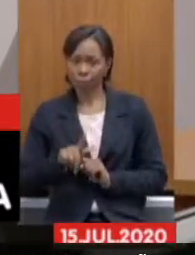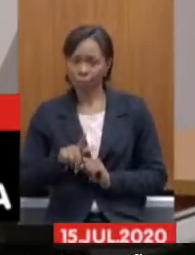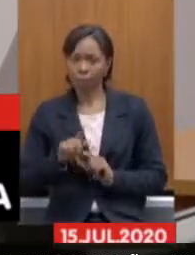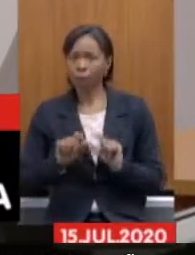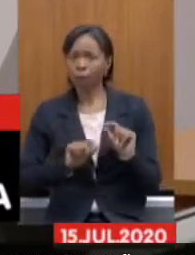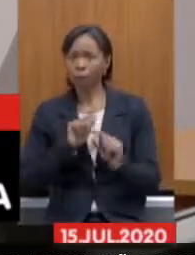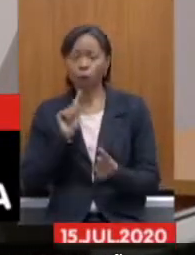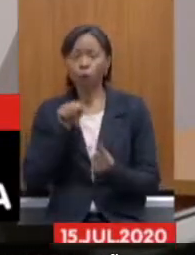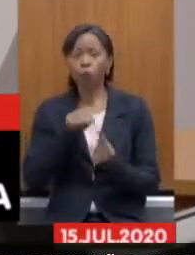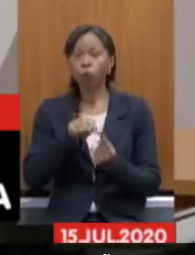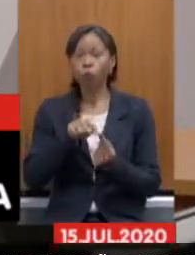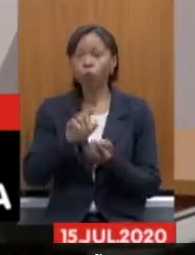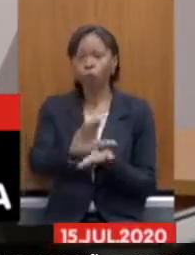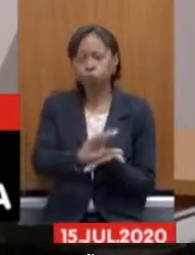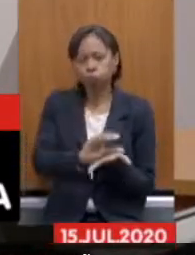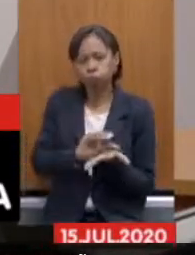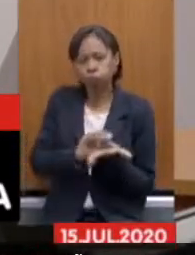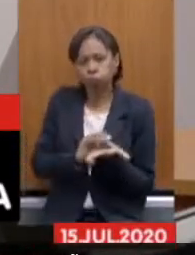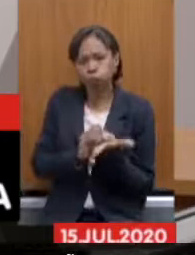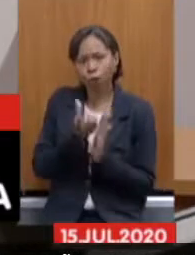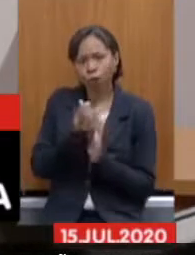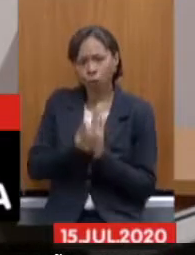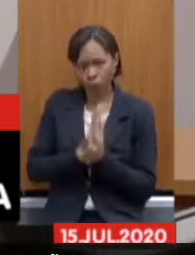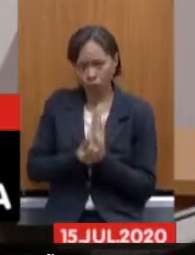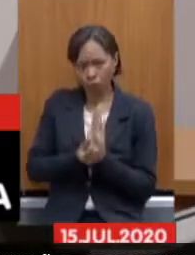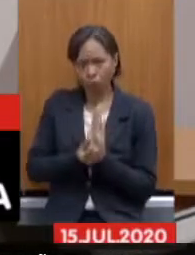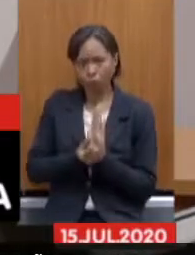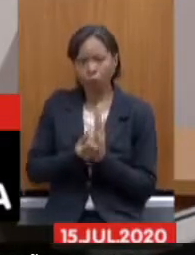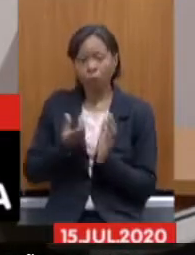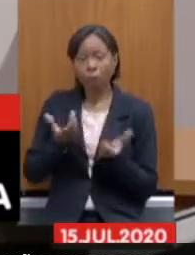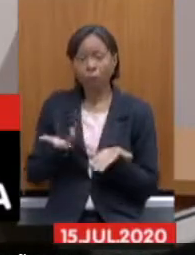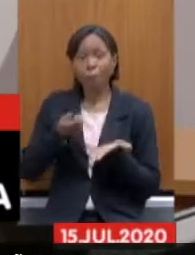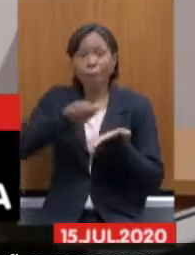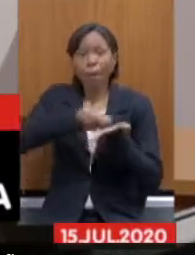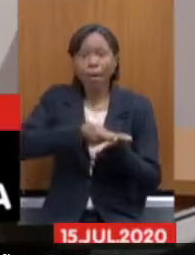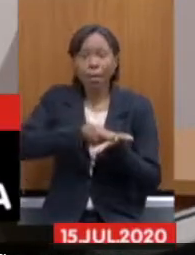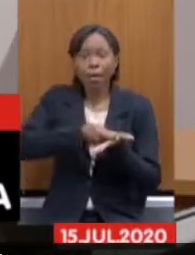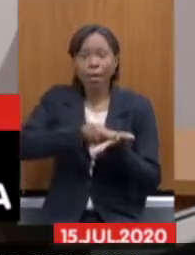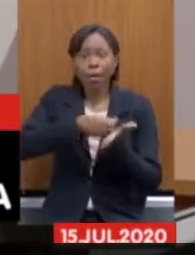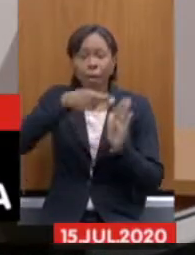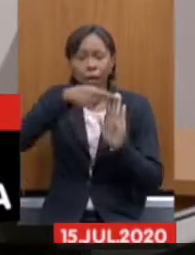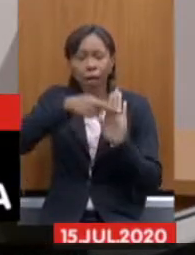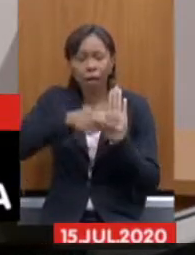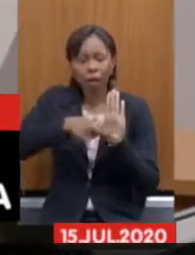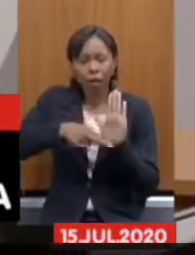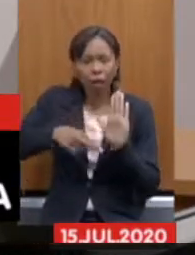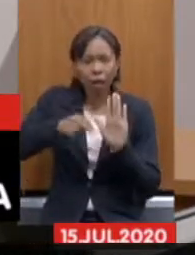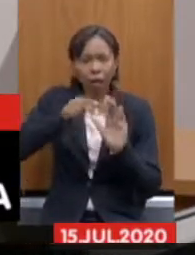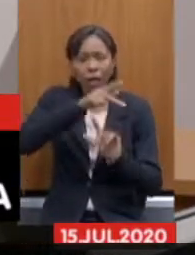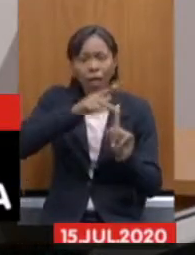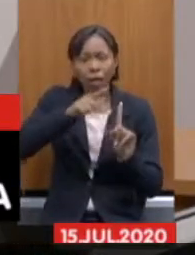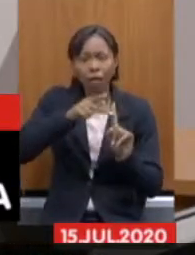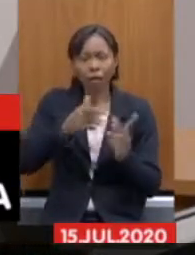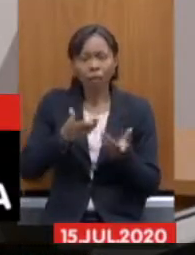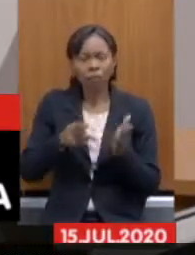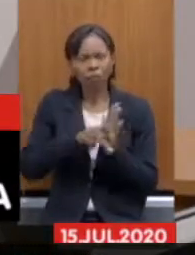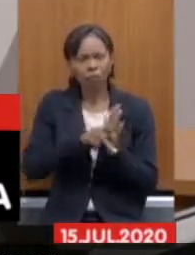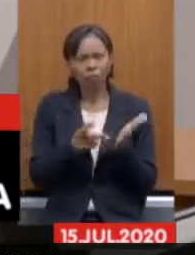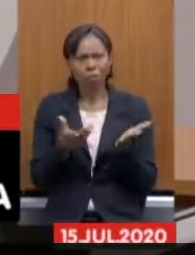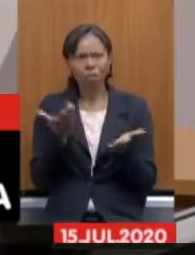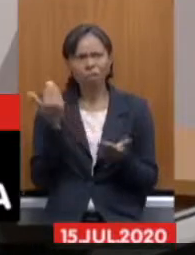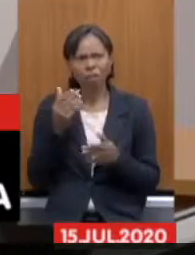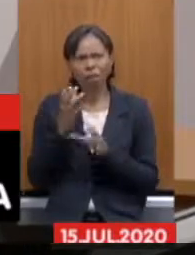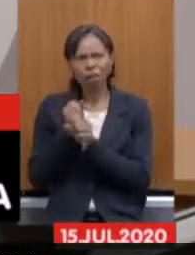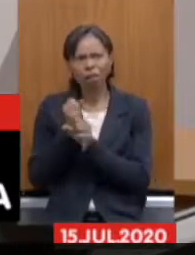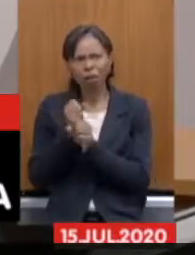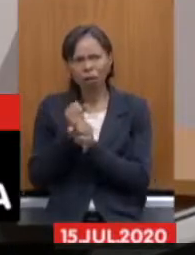aporte de recurso eu assoprei os dentes de regime próprio ora se foi feito um cálculo atuarial